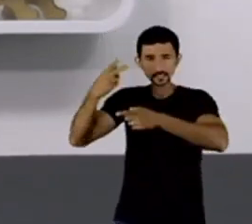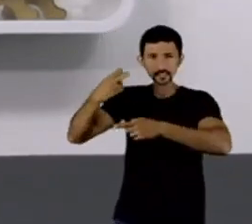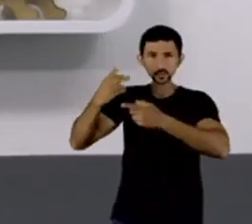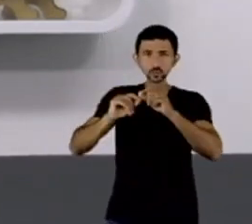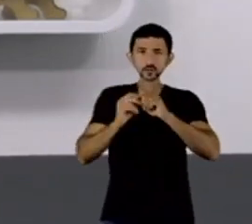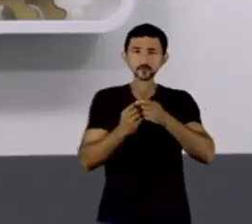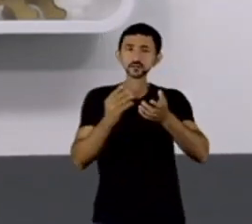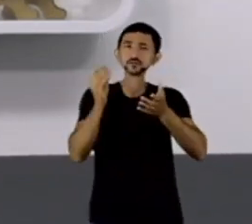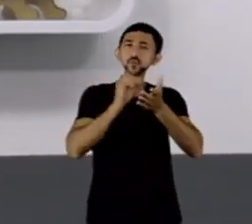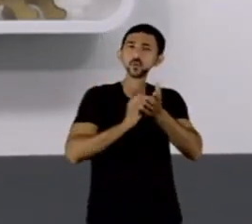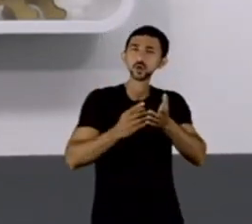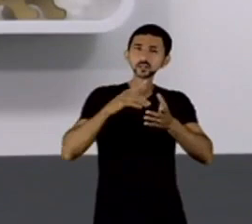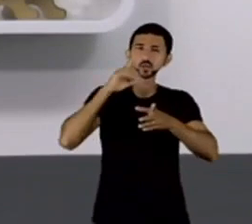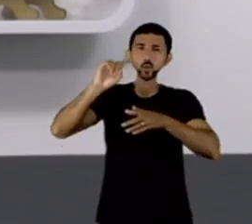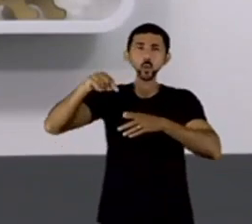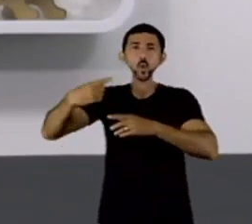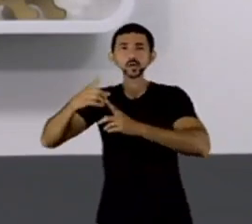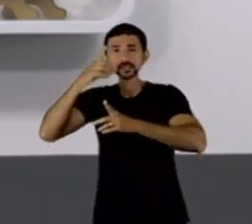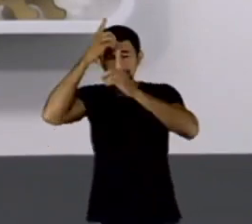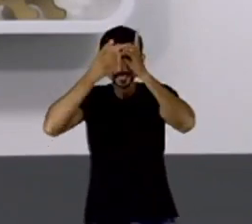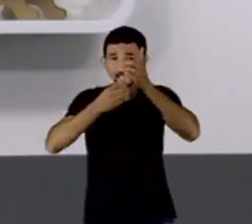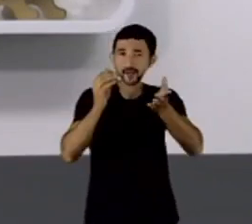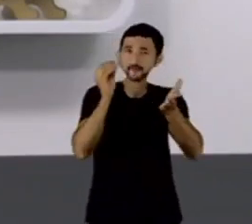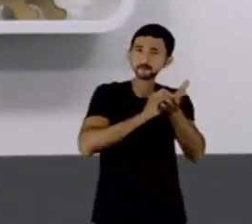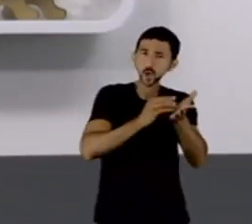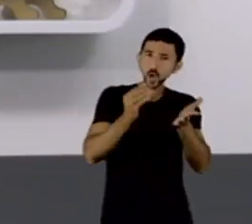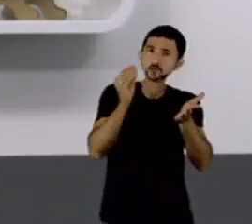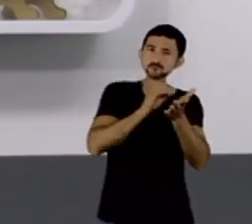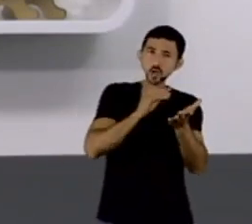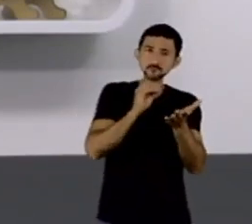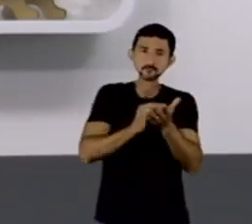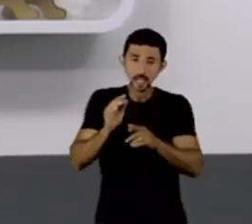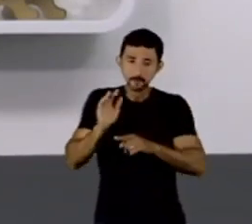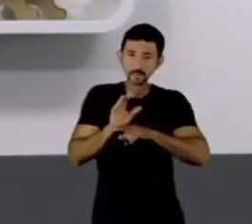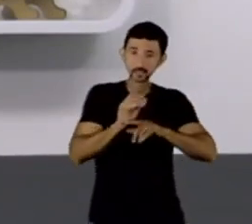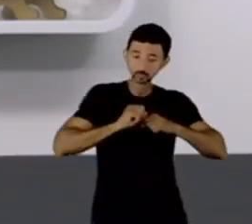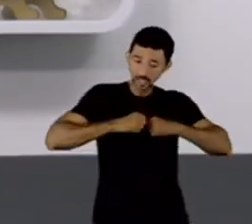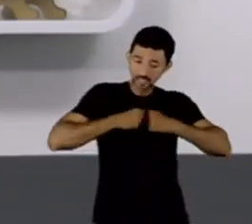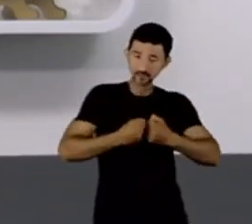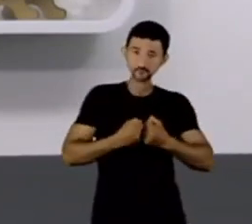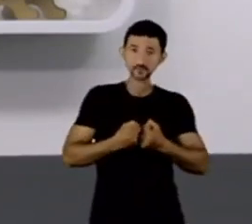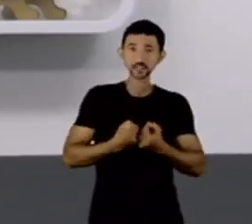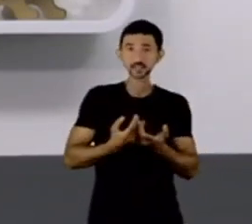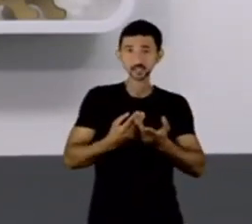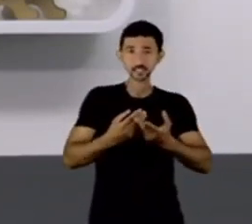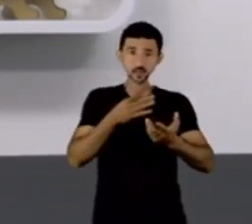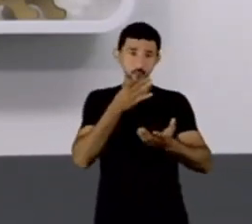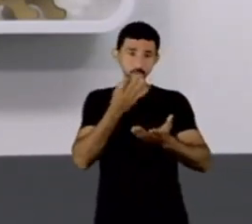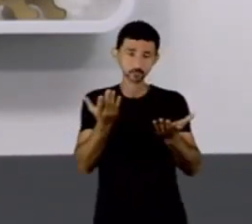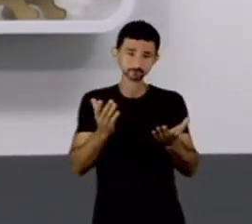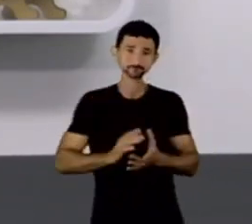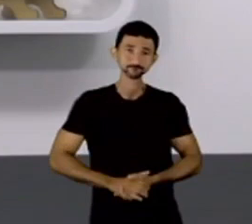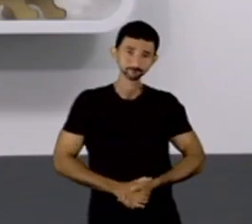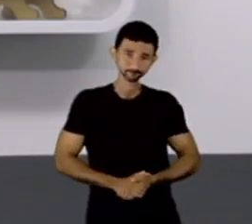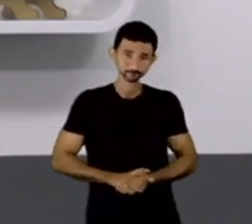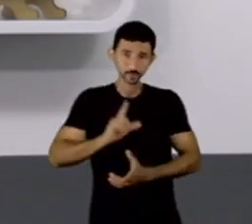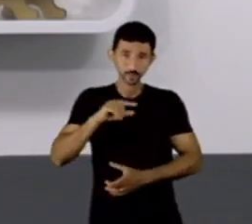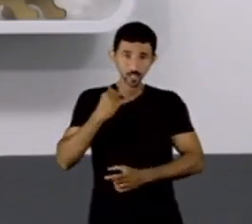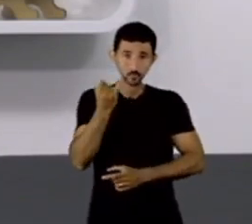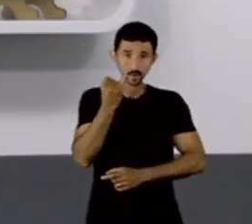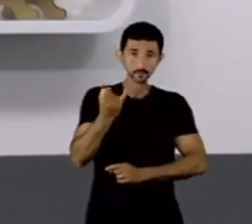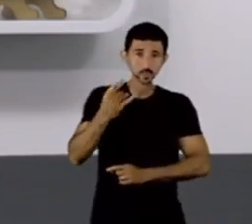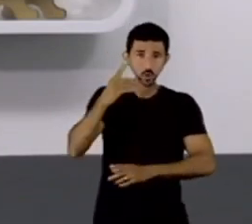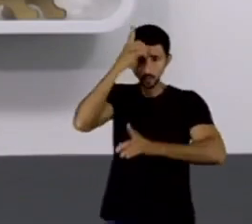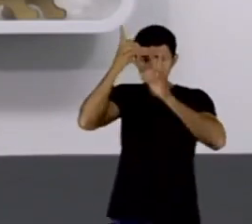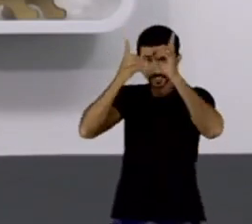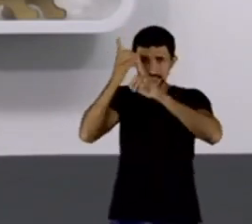sendo acrescentadas até para colaborarem na defesa de uma determinada opinião. E é muito importante que essas